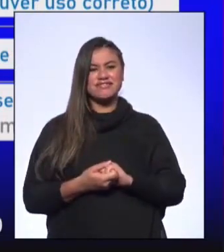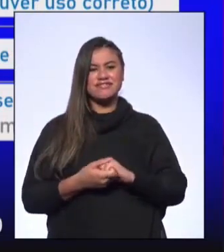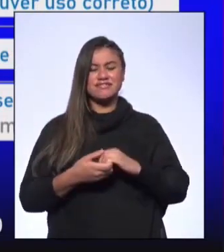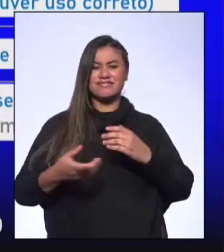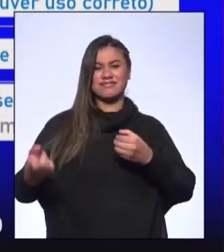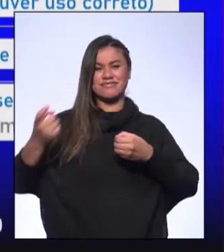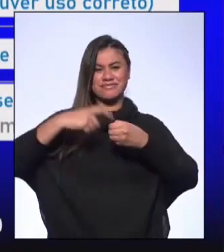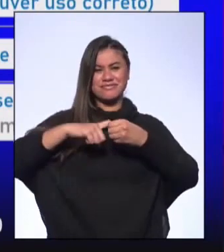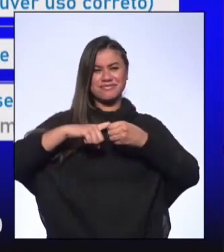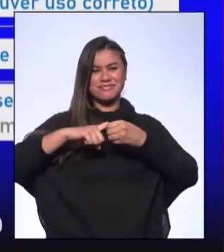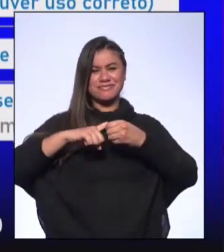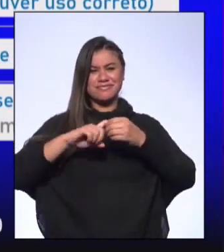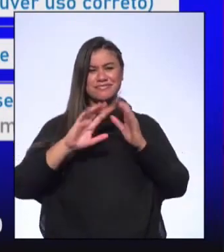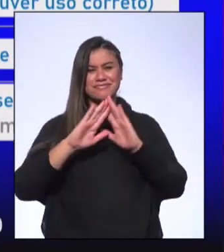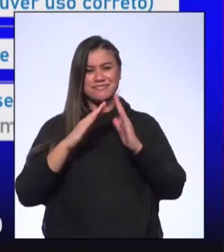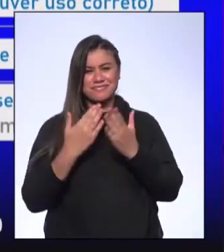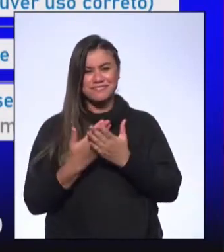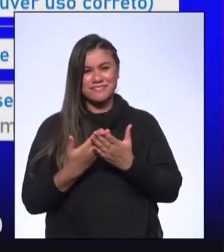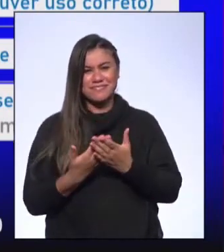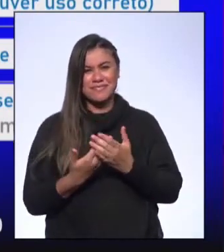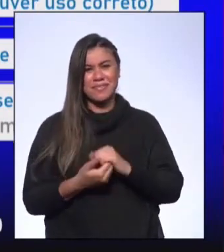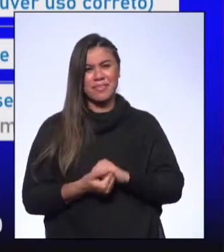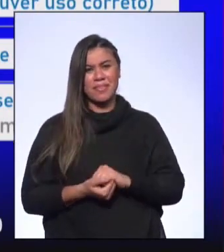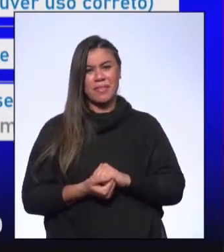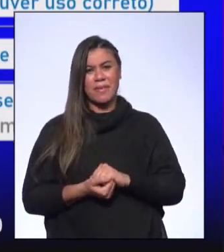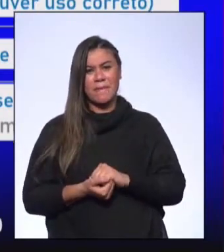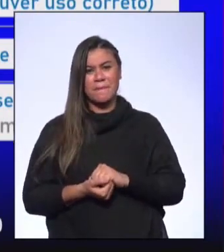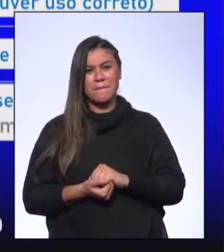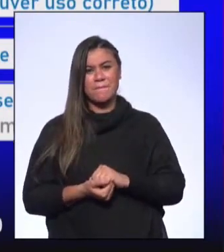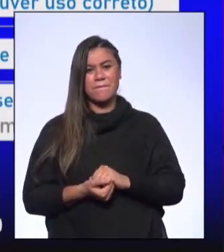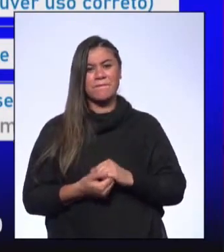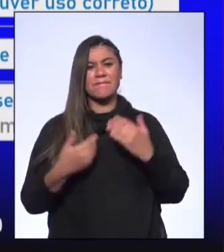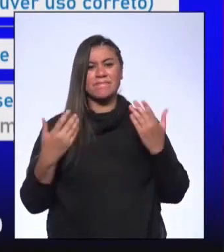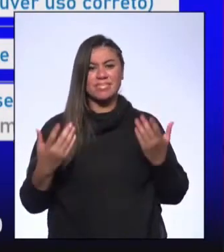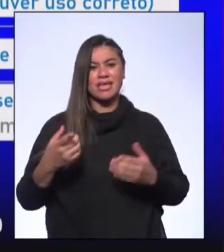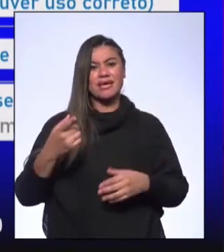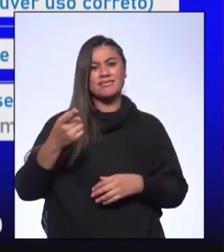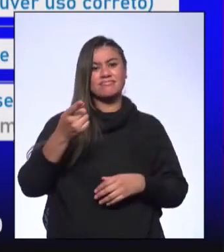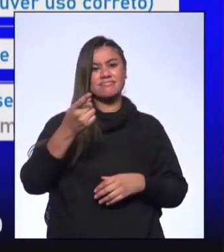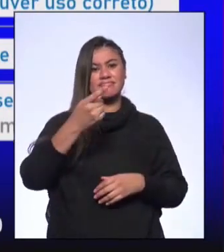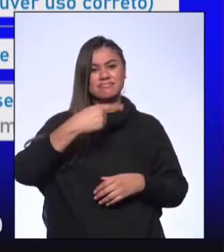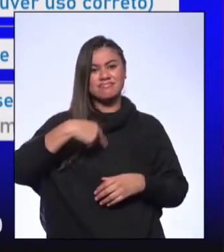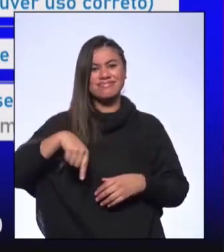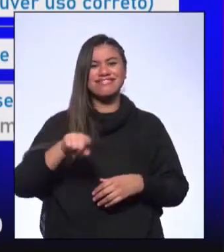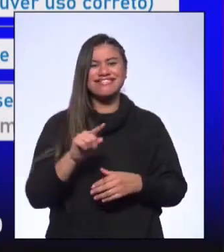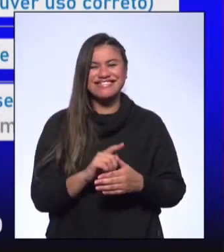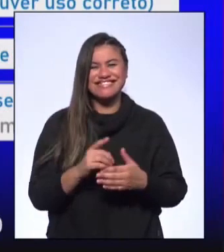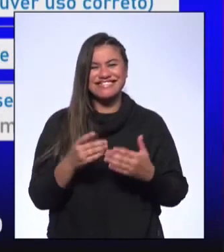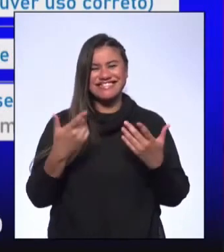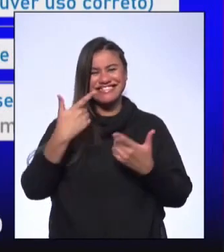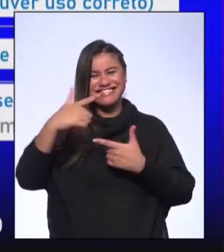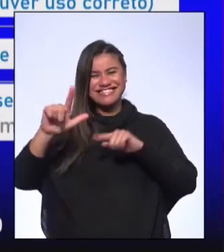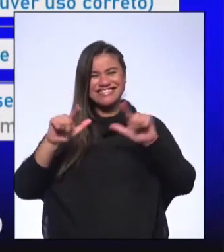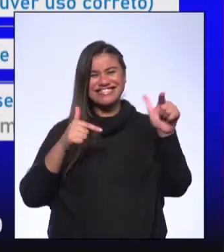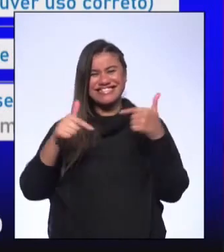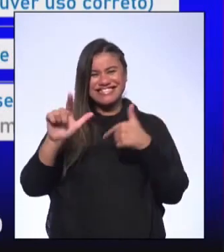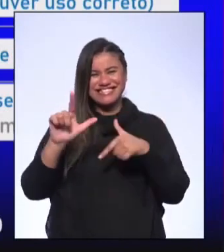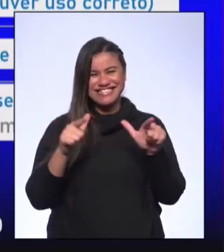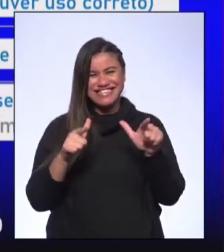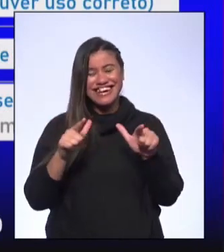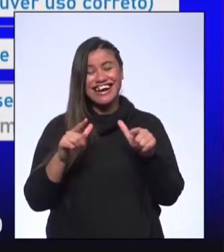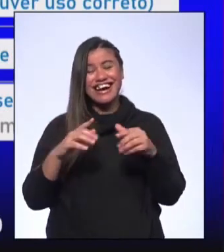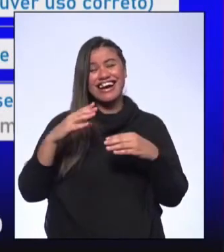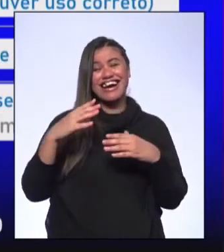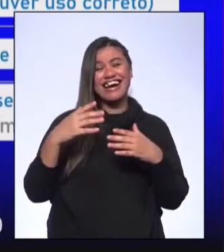rigoroso. A próprio documento da Academia Americana, eles colocam que uma outra abordagem mais flexível e